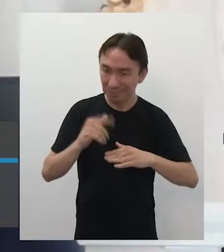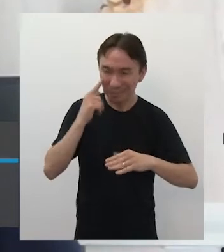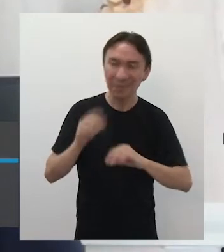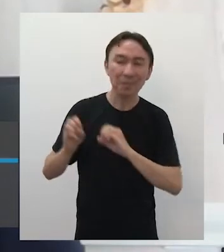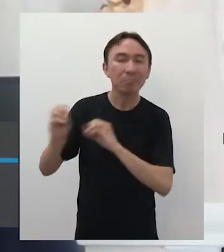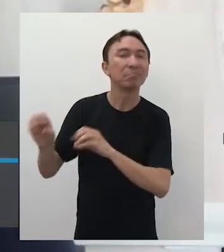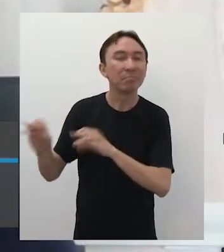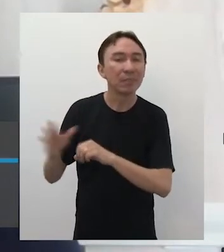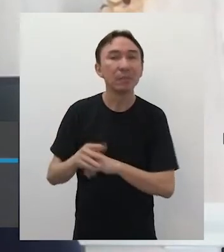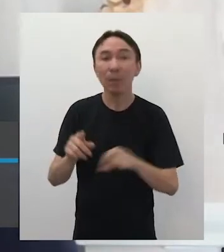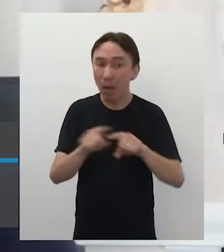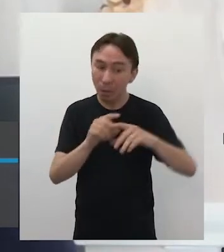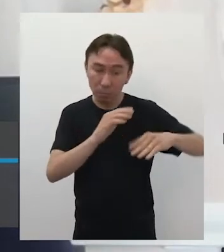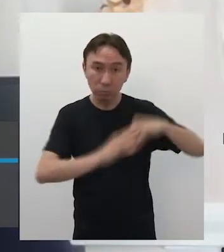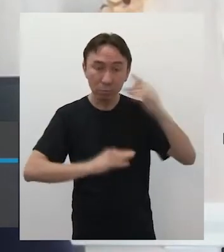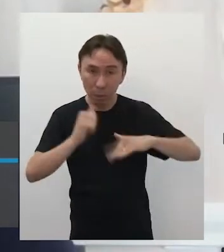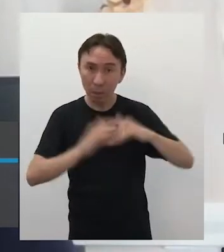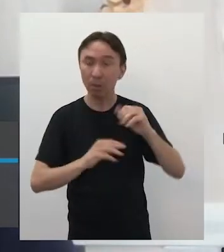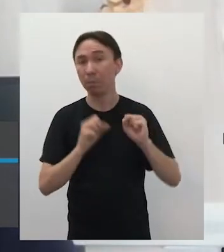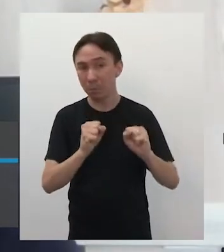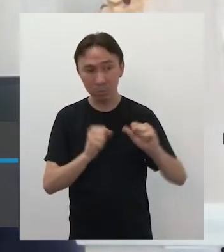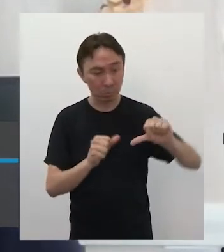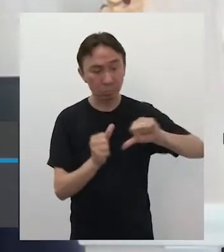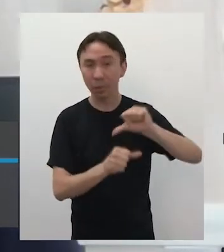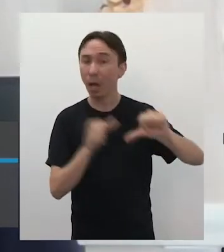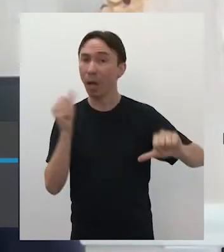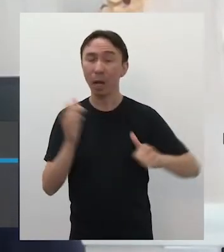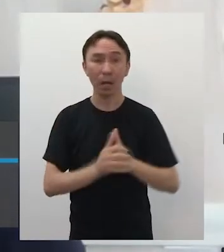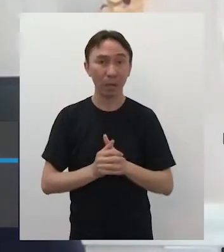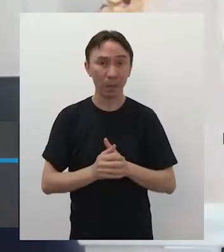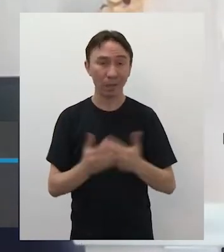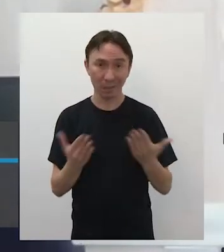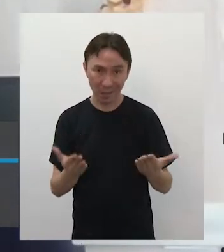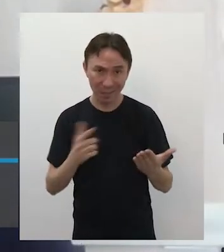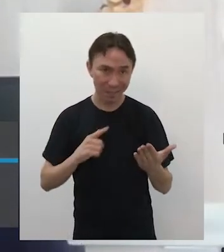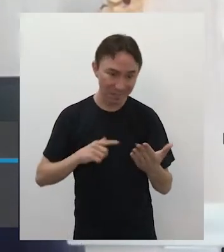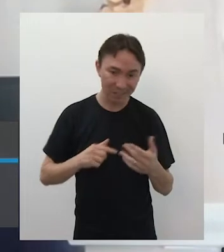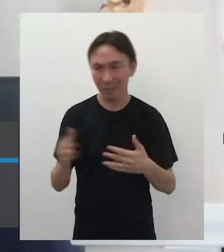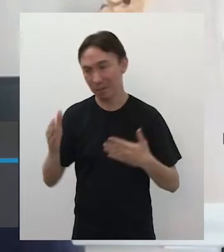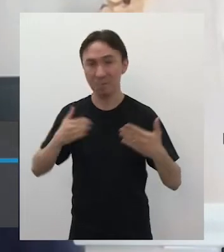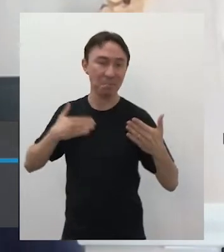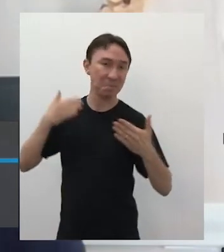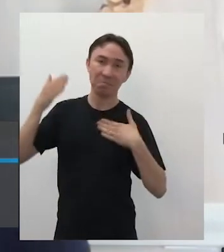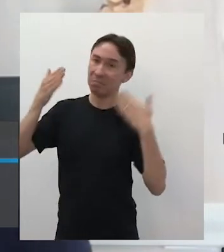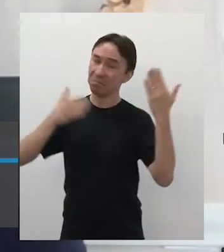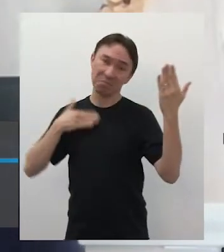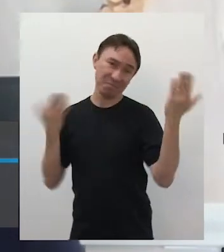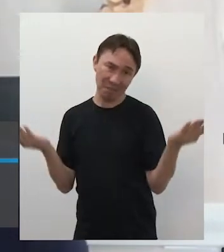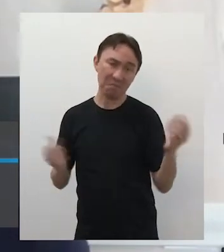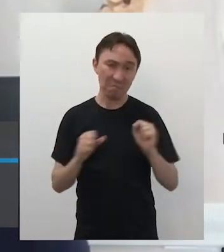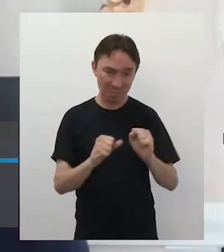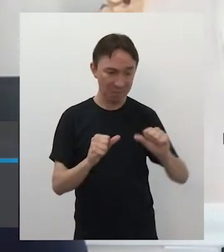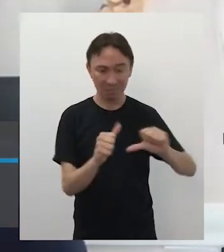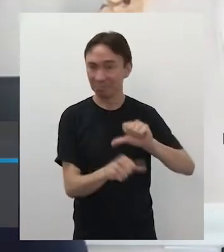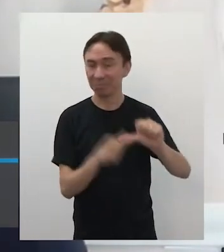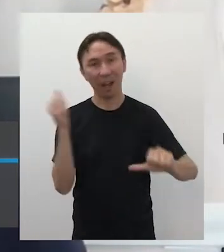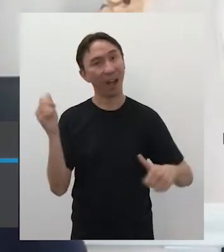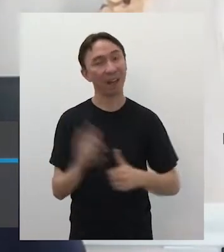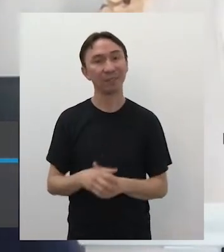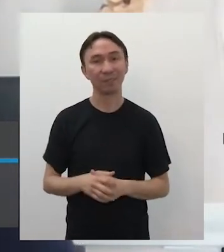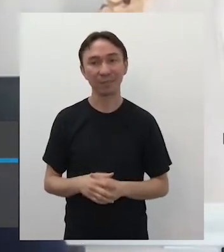E vou elaborando, planejo minhas aulas, são todas planejadas de acordo com as habilidades previstas da semana, mas